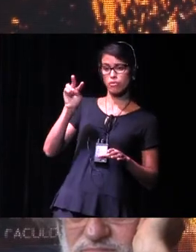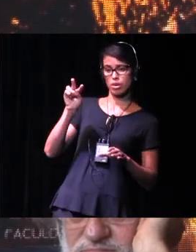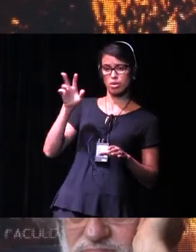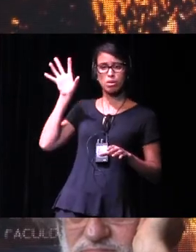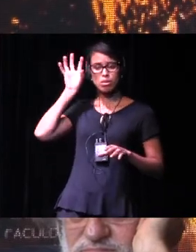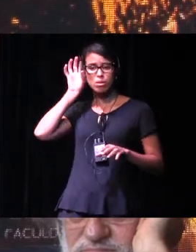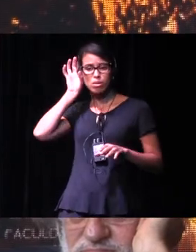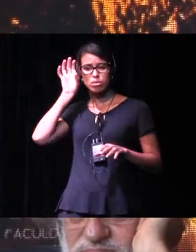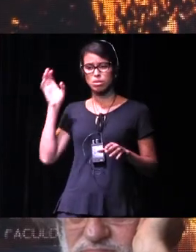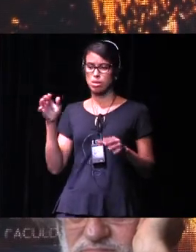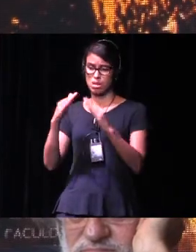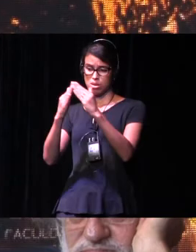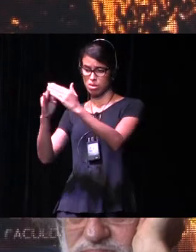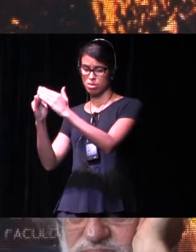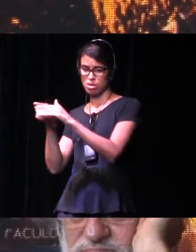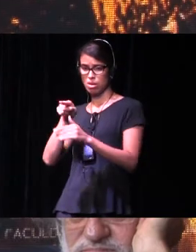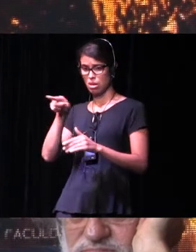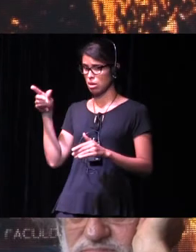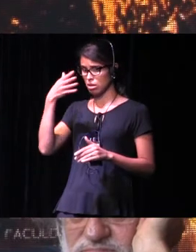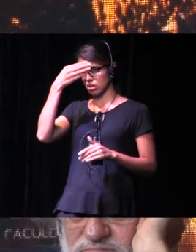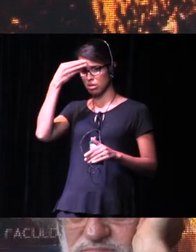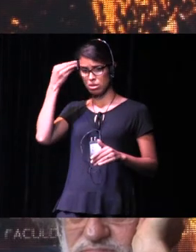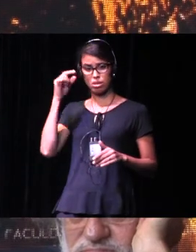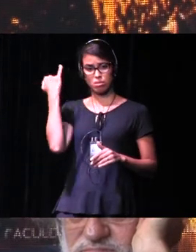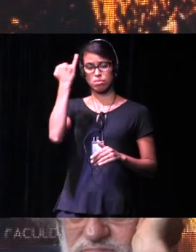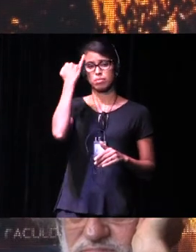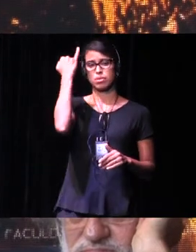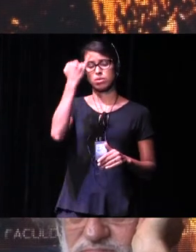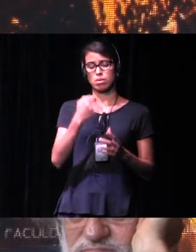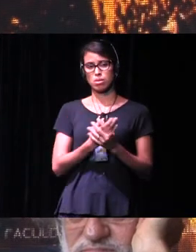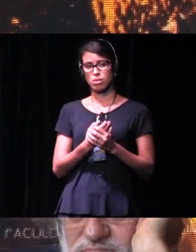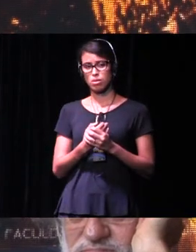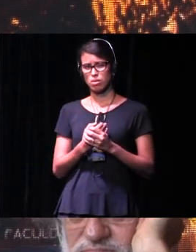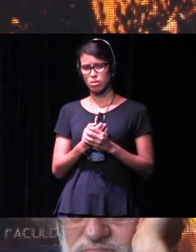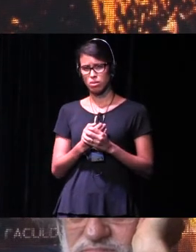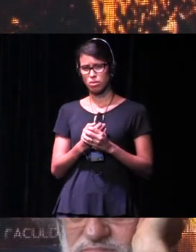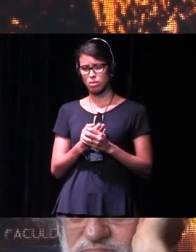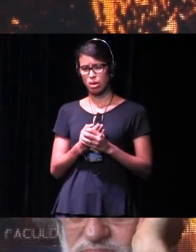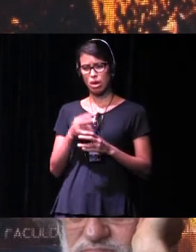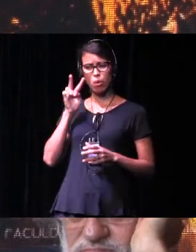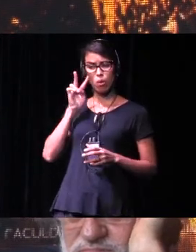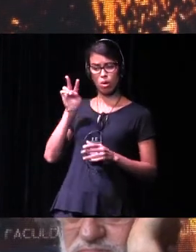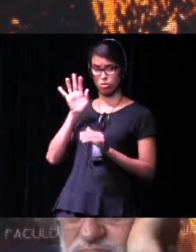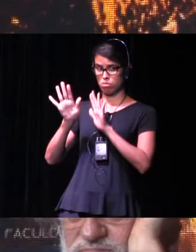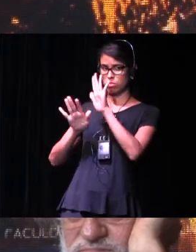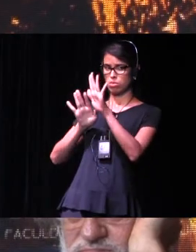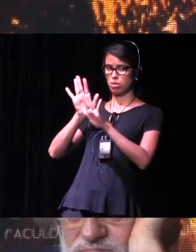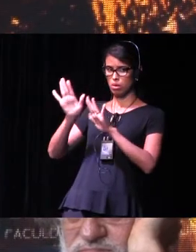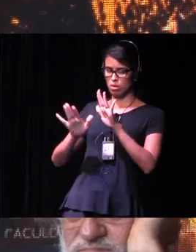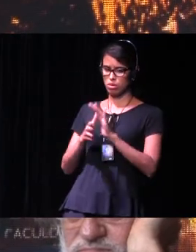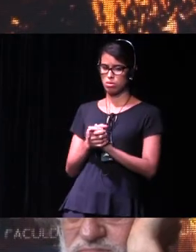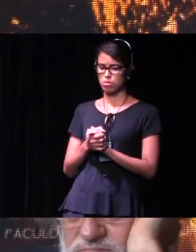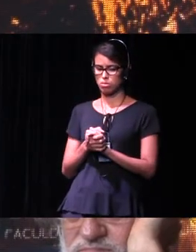No caso da comunidade, não esqueçam e é importante ter um olhar cauteloso.